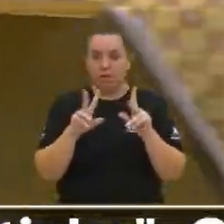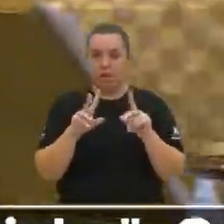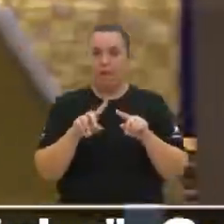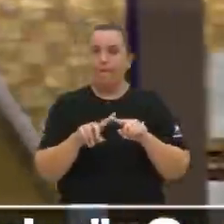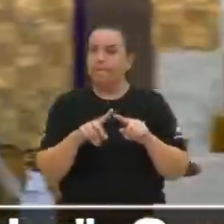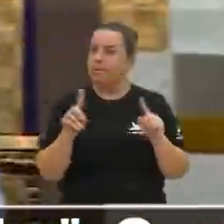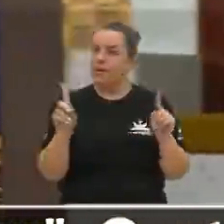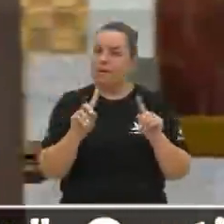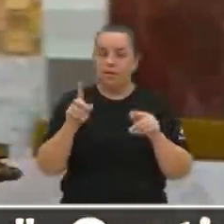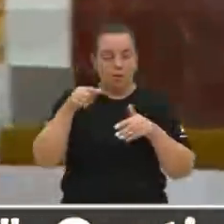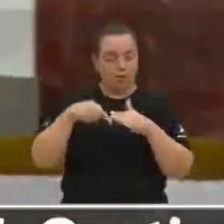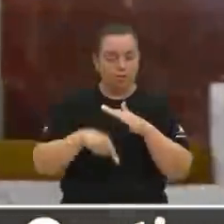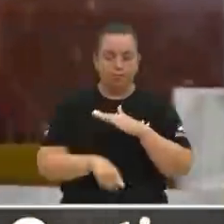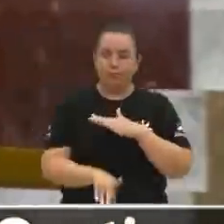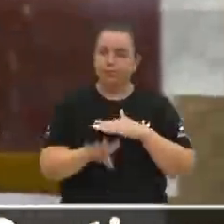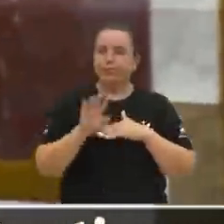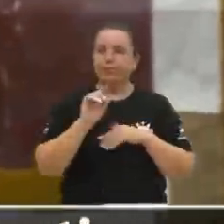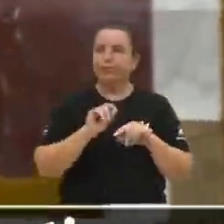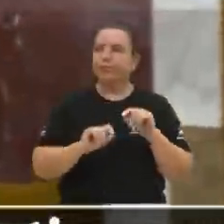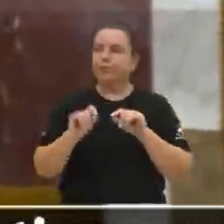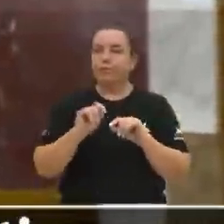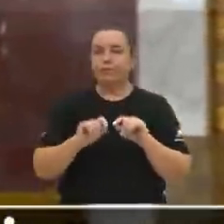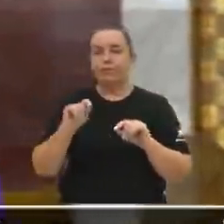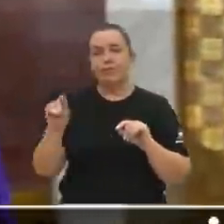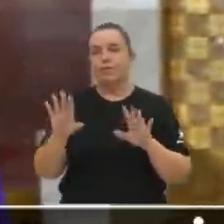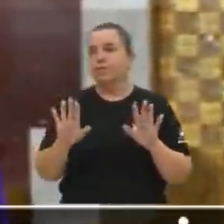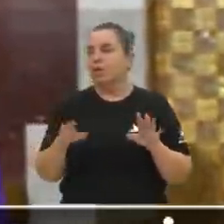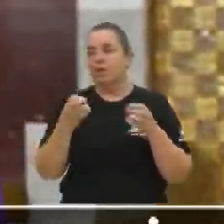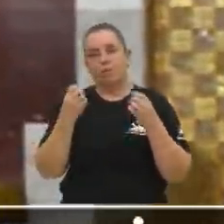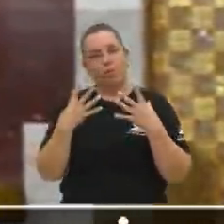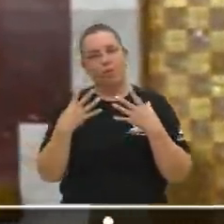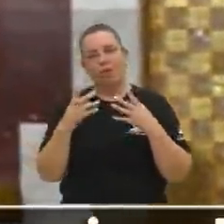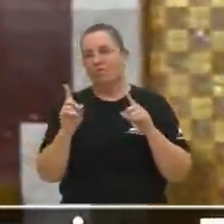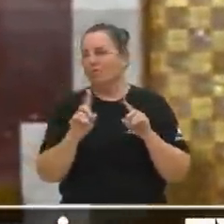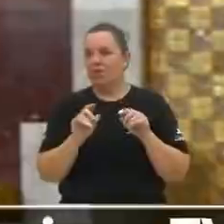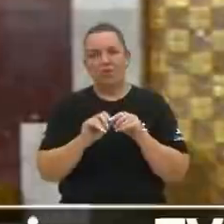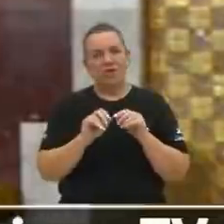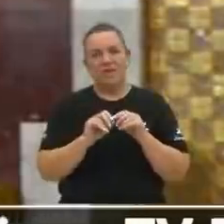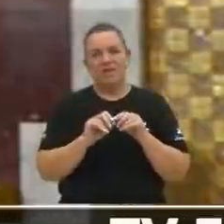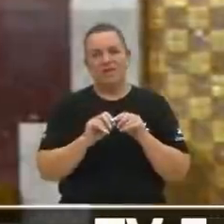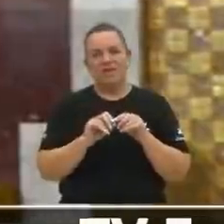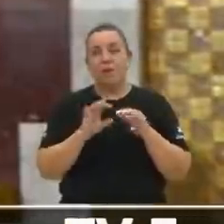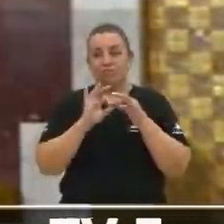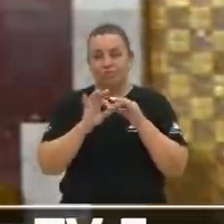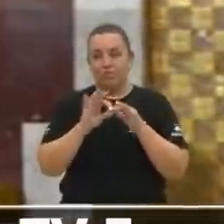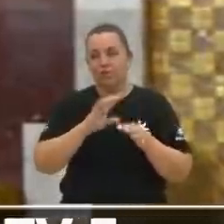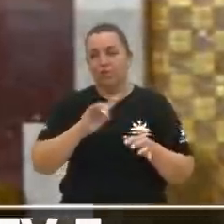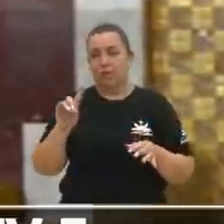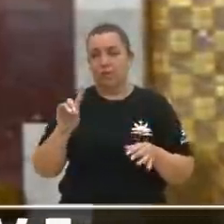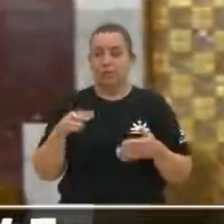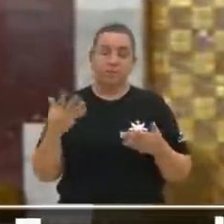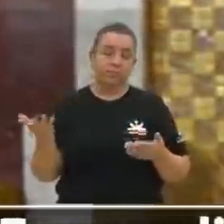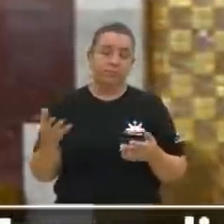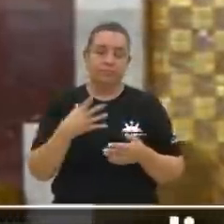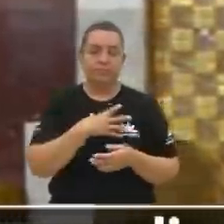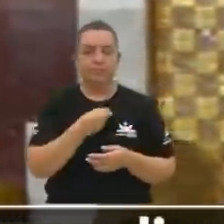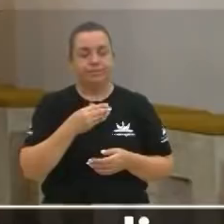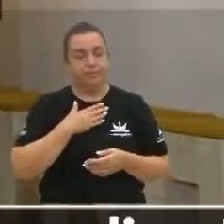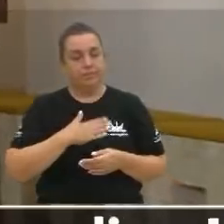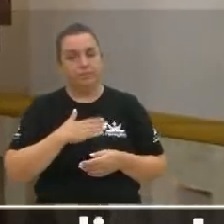É mas não mergulhado do que era essencialmente bom Deus os filhos